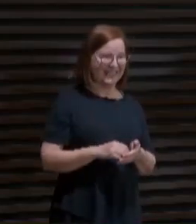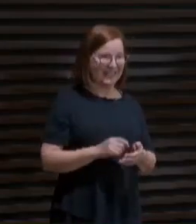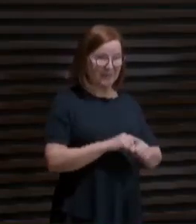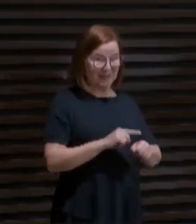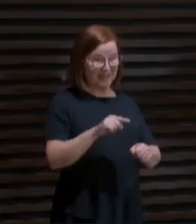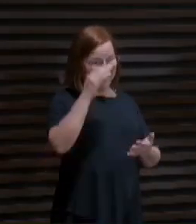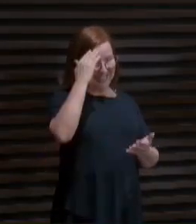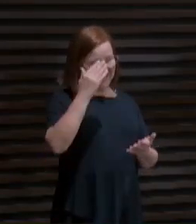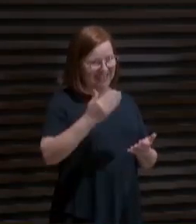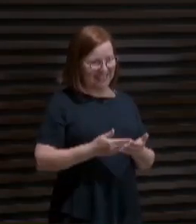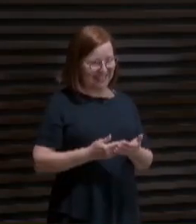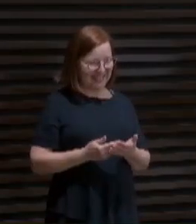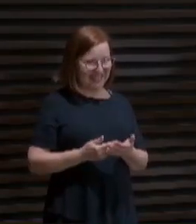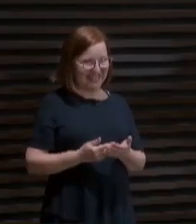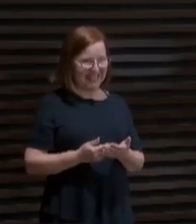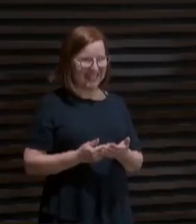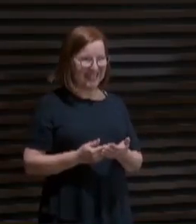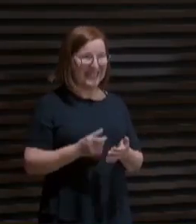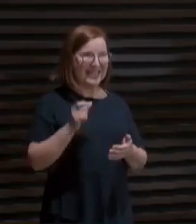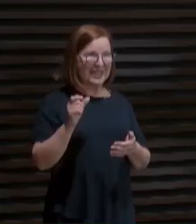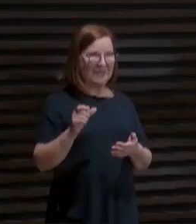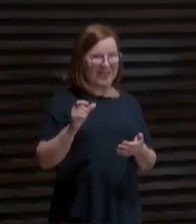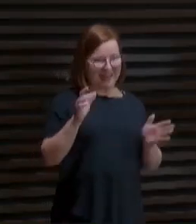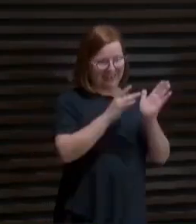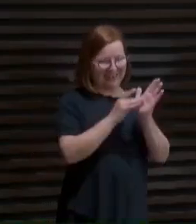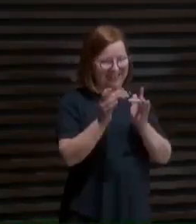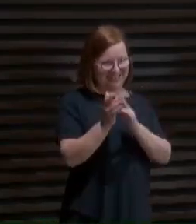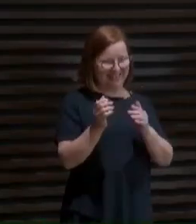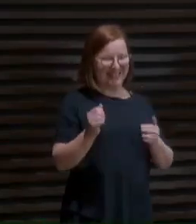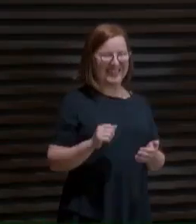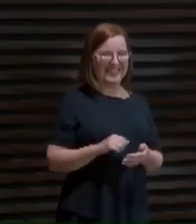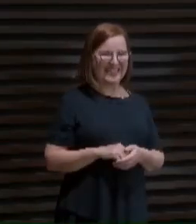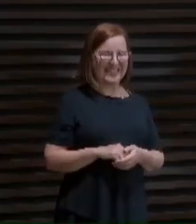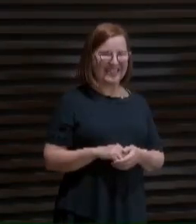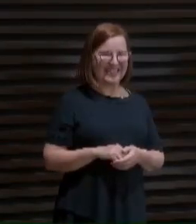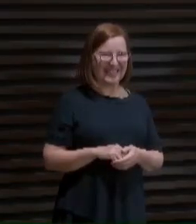crê na palavra de Jesus.